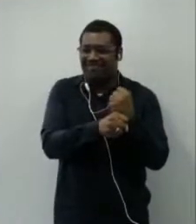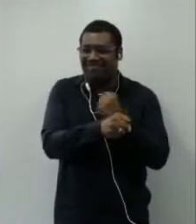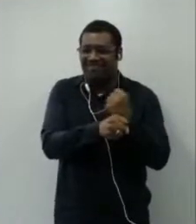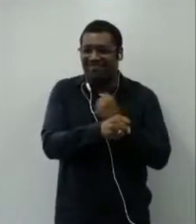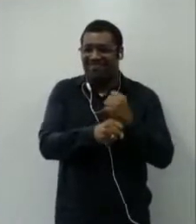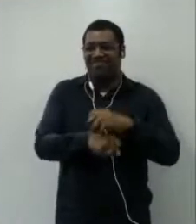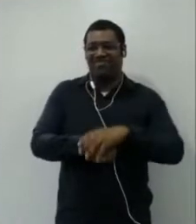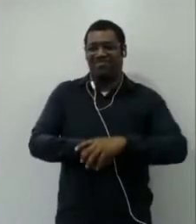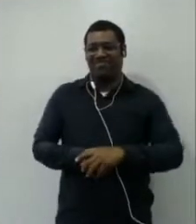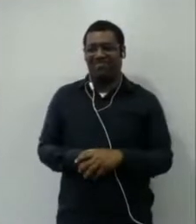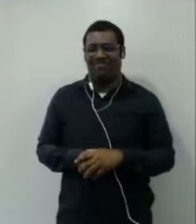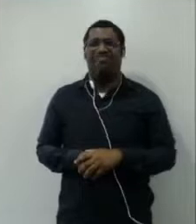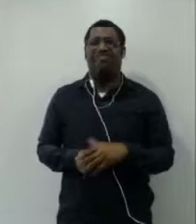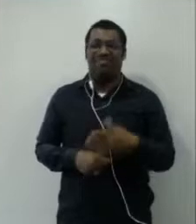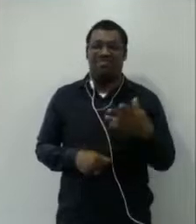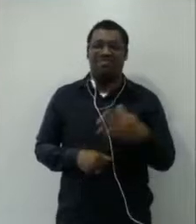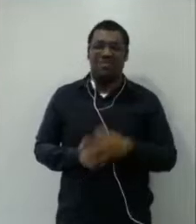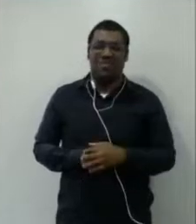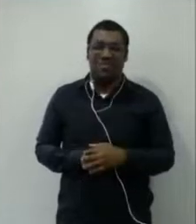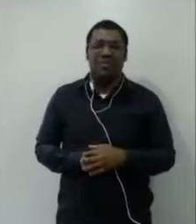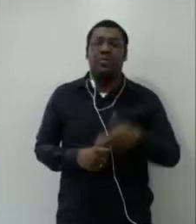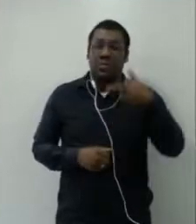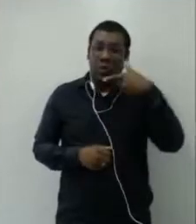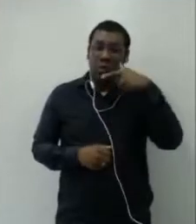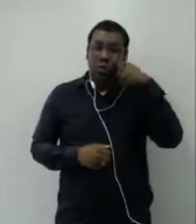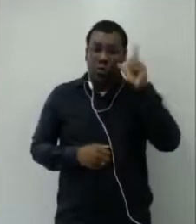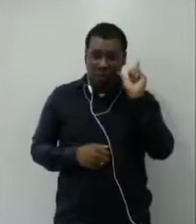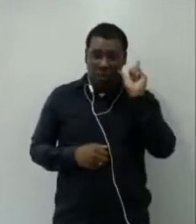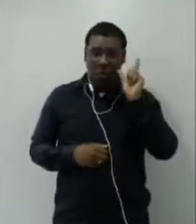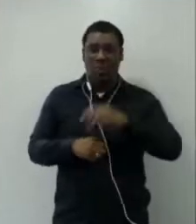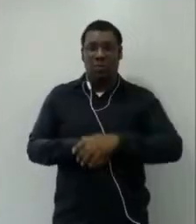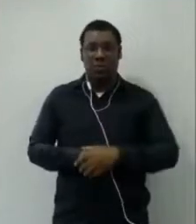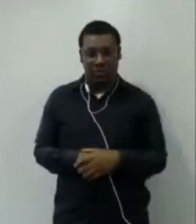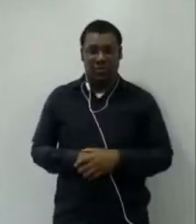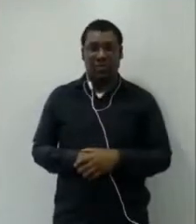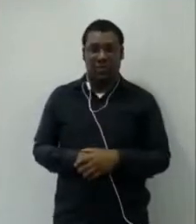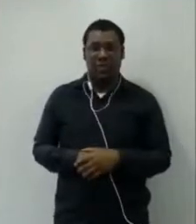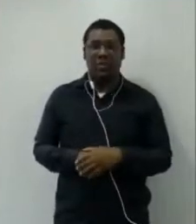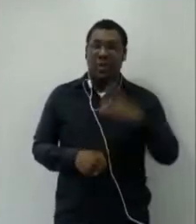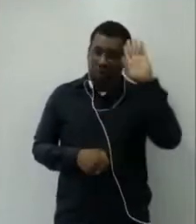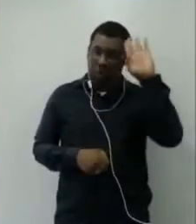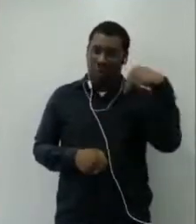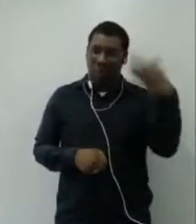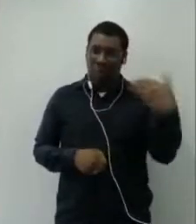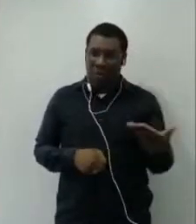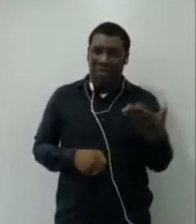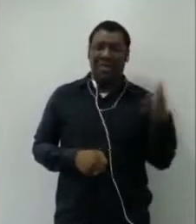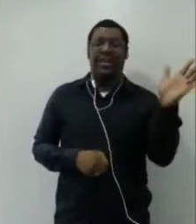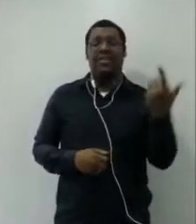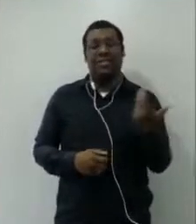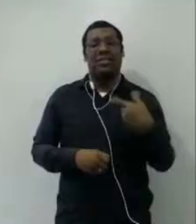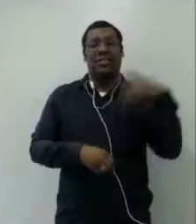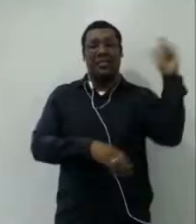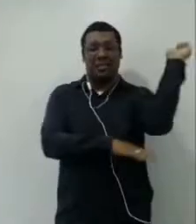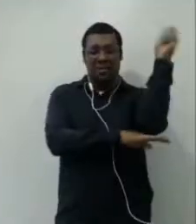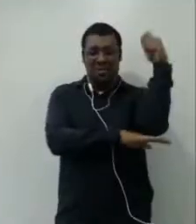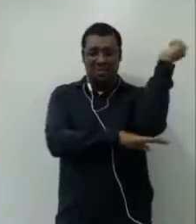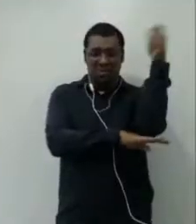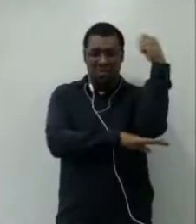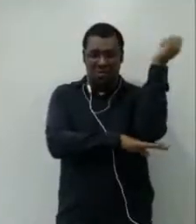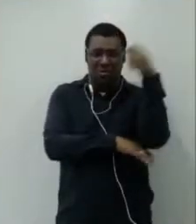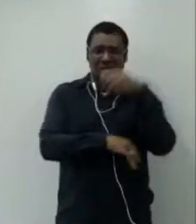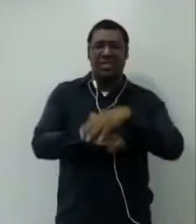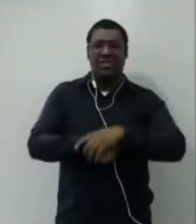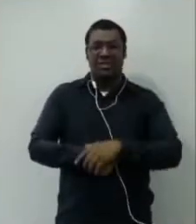nós. Ontem, na cerimônia do adeus, em Porto Alegre, não houve qualquer dissonância nos depoimentos que